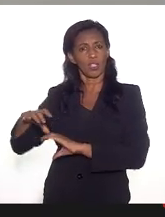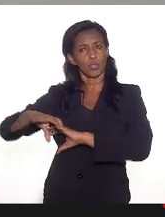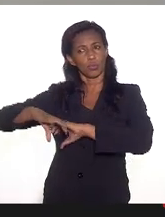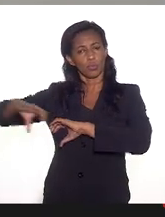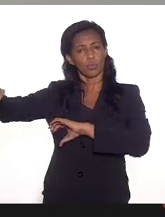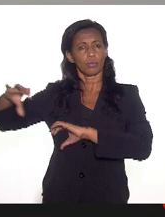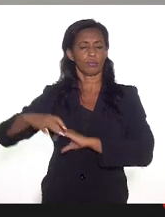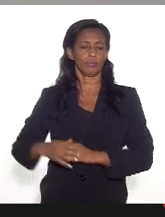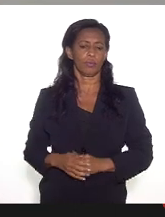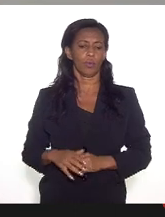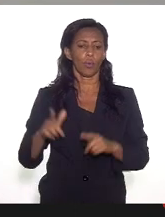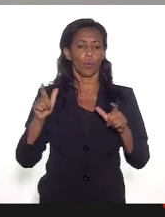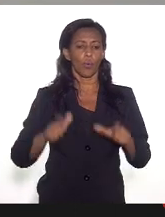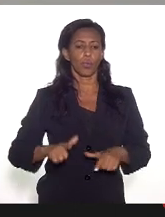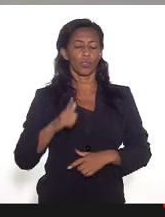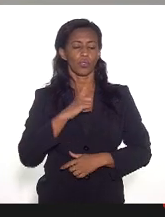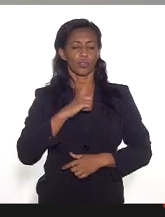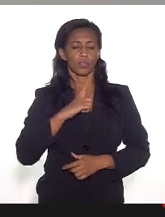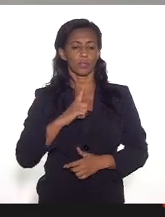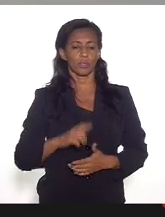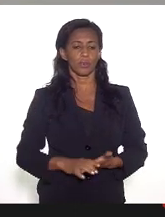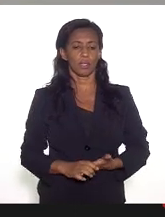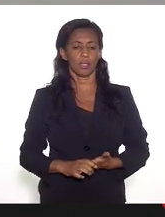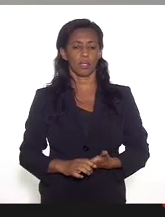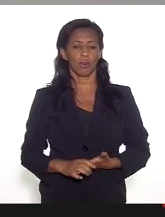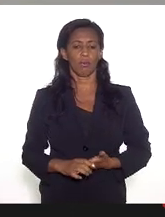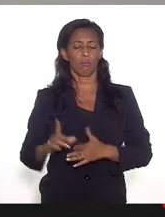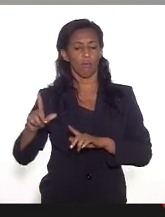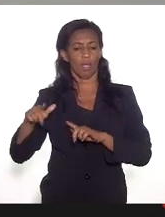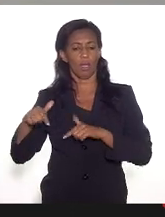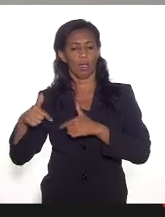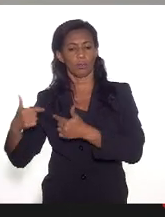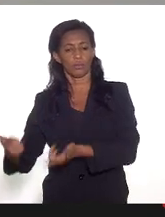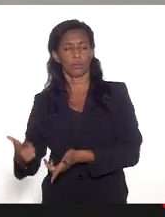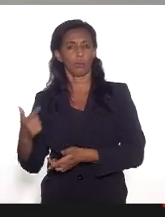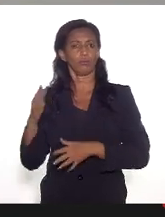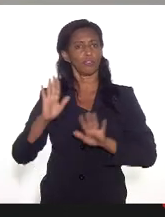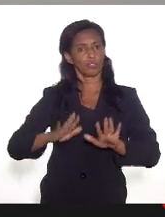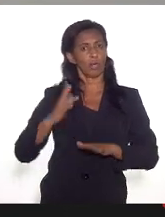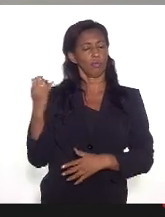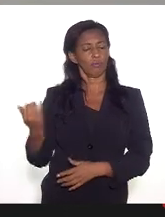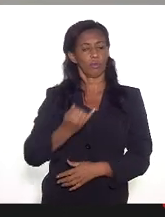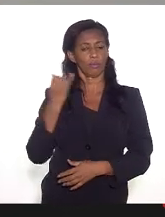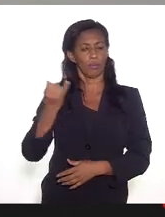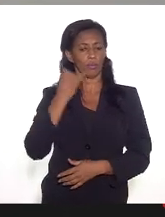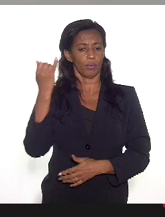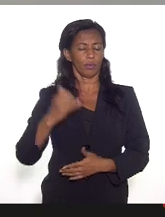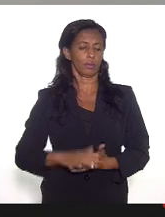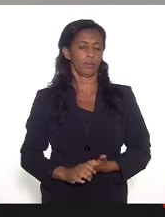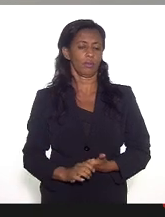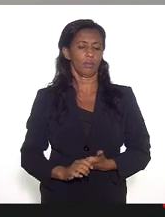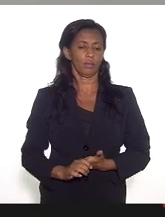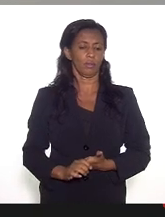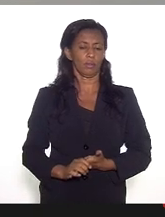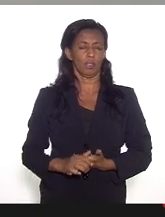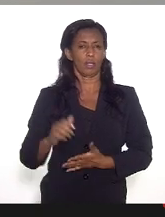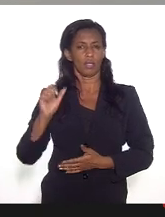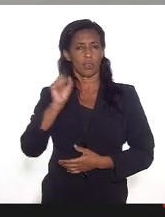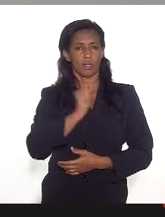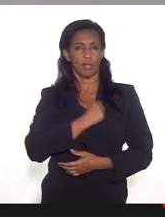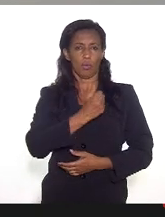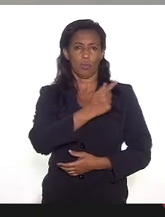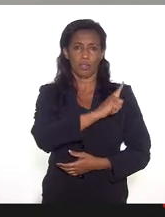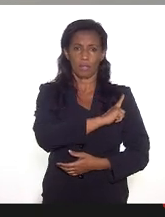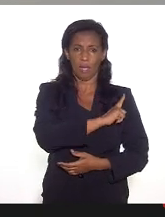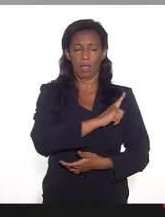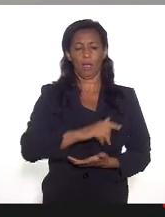fluminense, né, onde tem uma atuação que já foi muito importante na área de offshore, enfim, municípios como São Gonçalo,